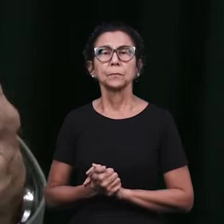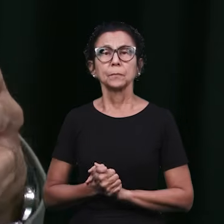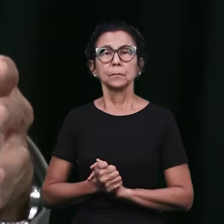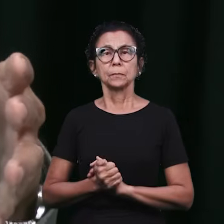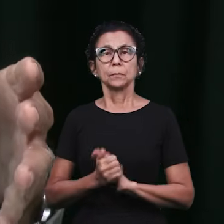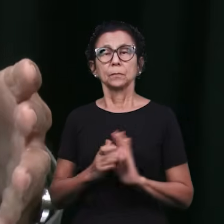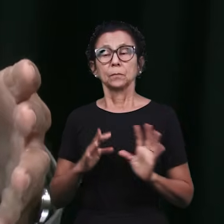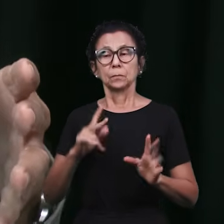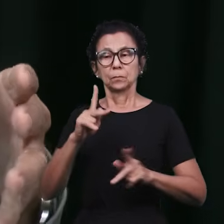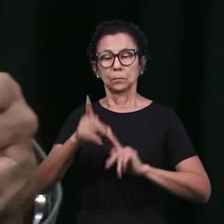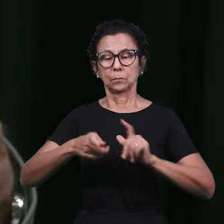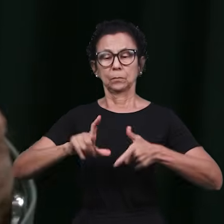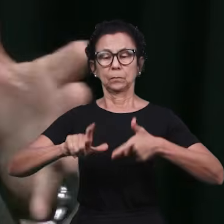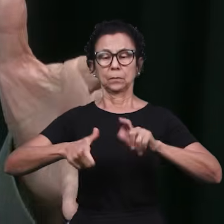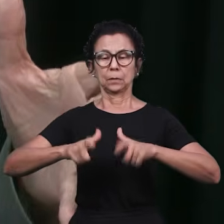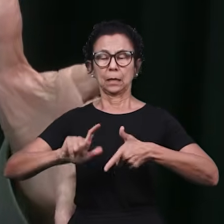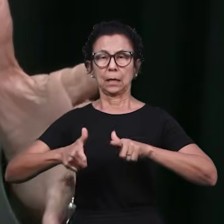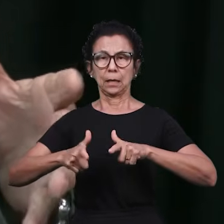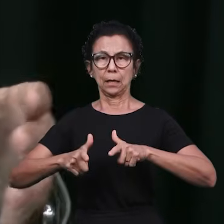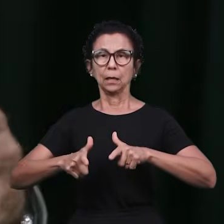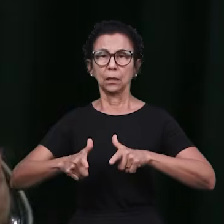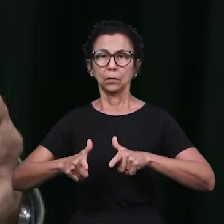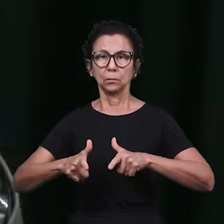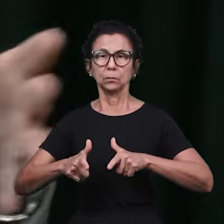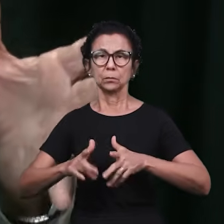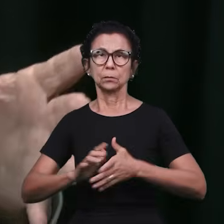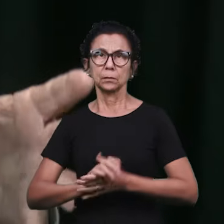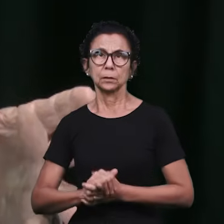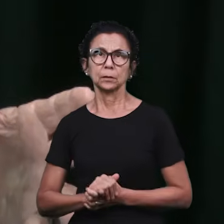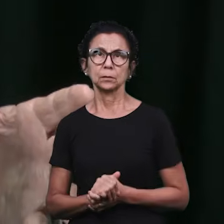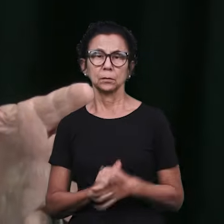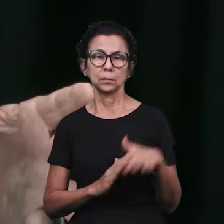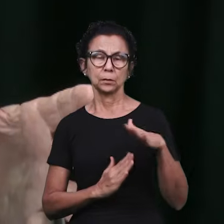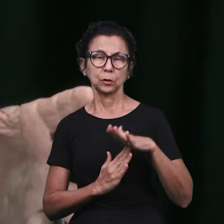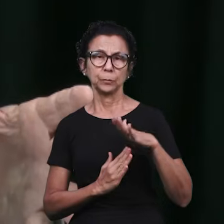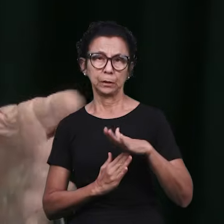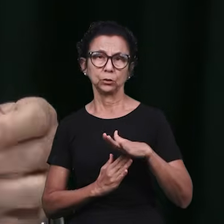foi estabelecida, os limites de Israel foram estabelecidos